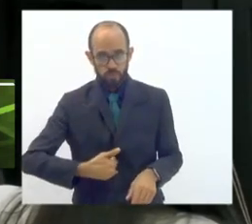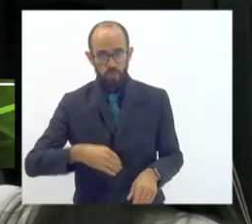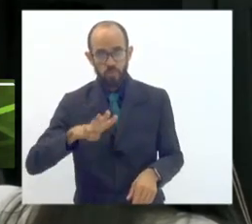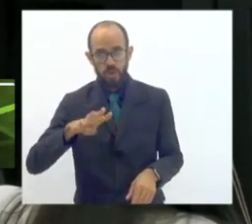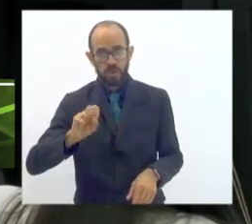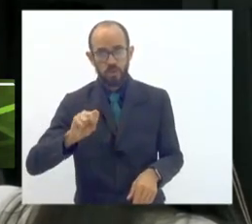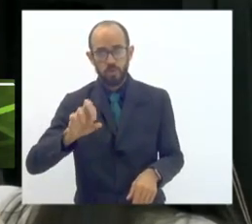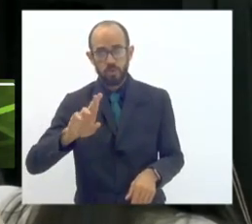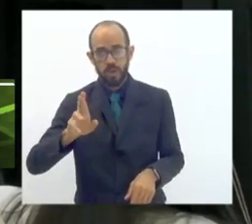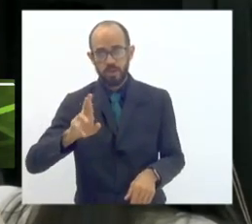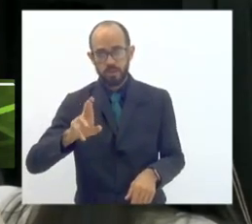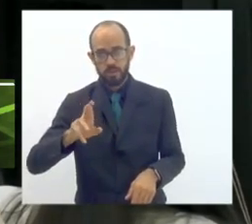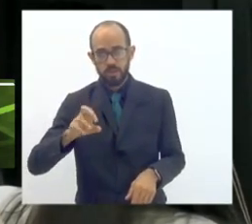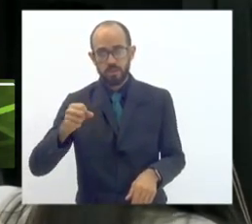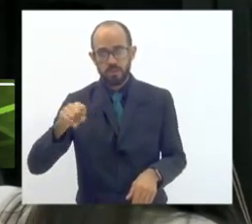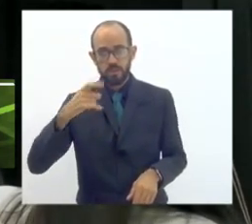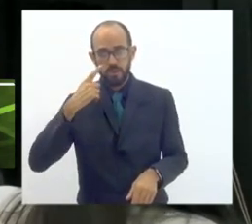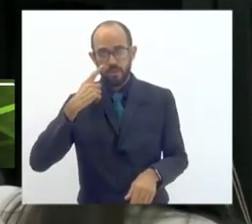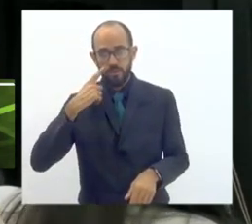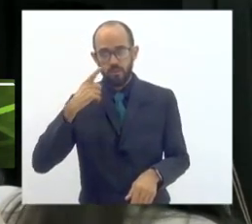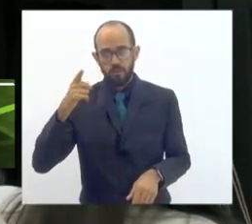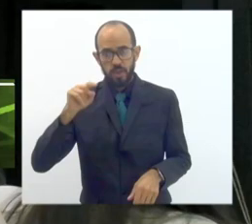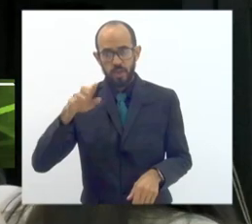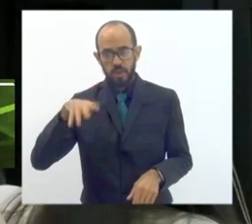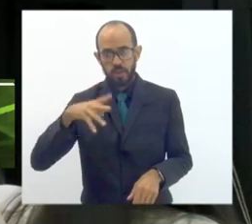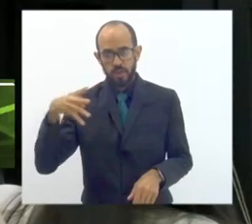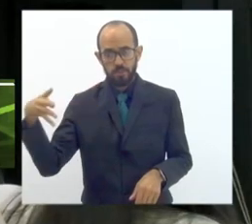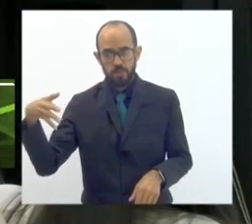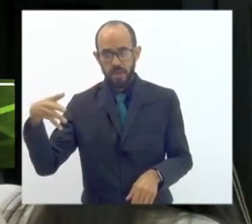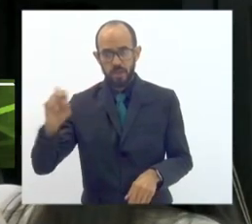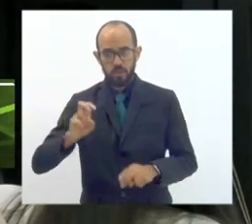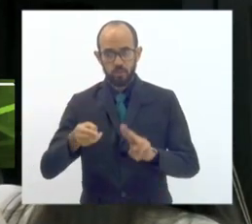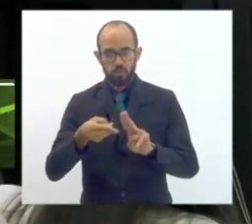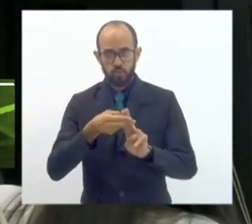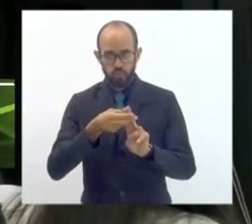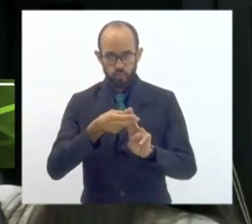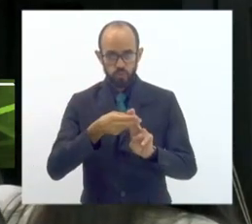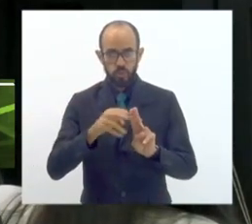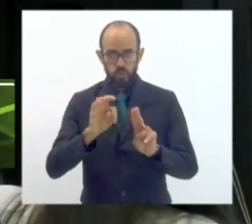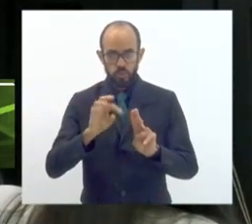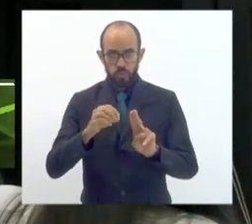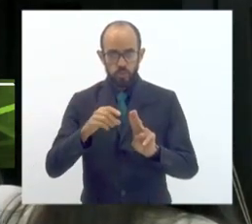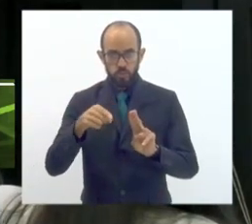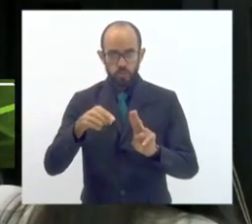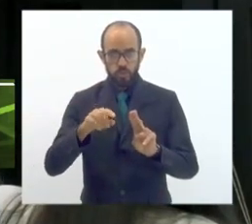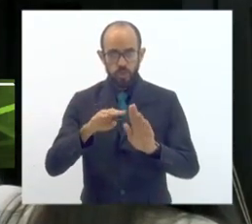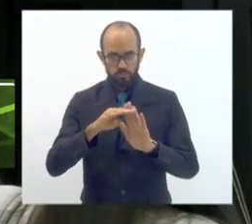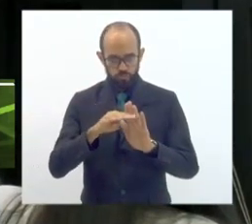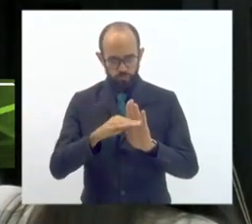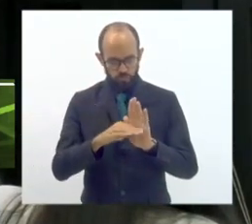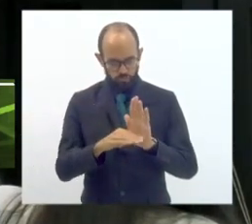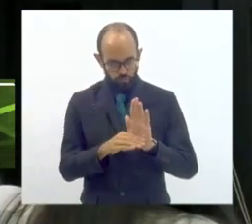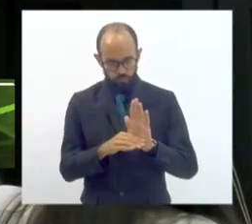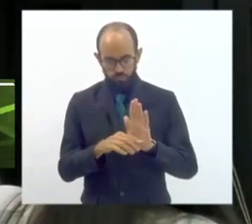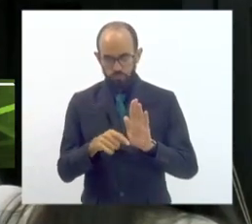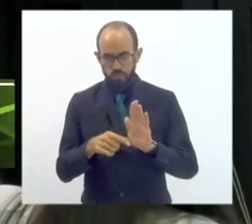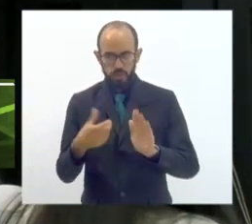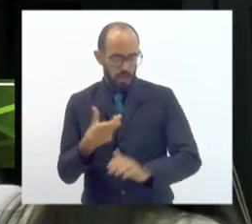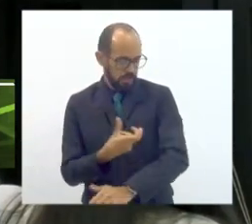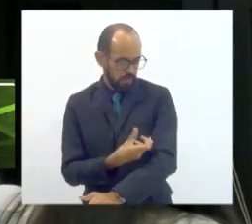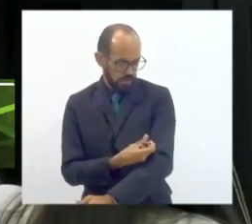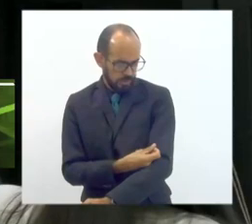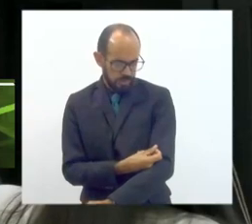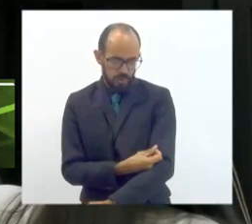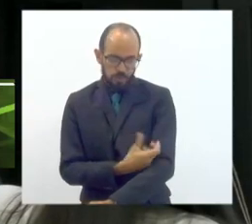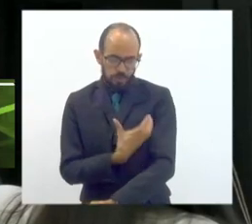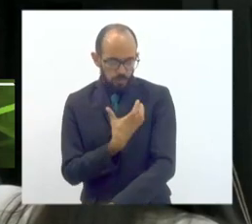você efetivamente for ver, dentro da tabela SUS, o que está envolvido nesse procedimento, né? Que você tem anestesia,